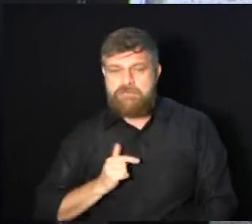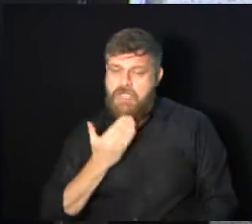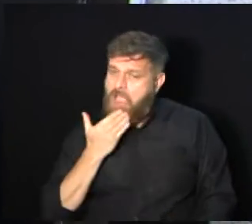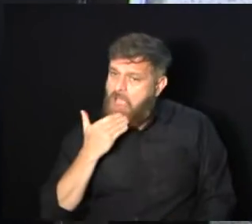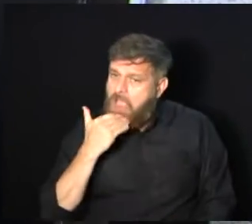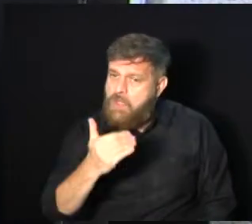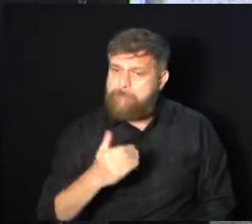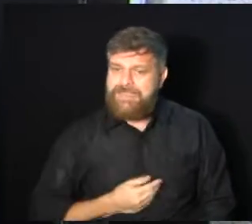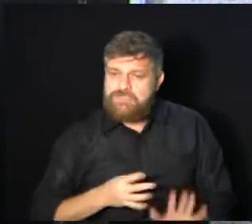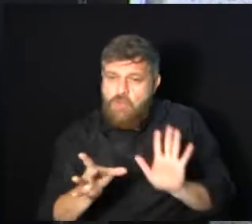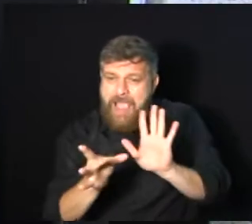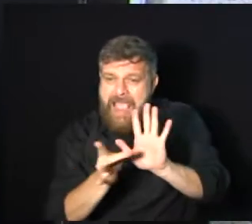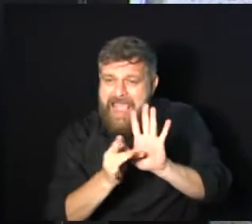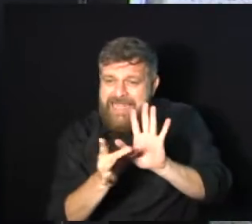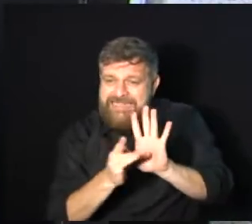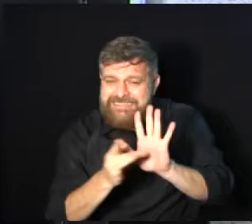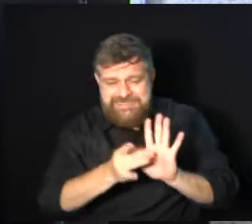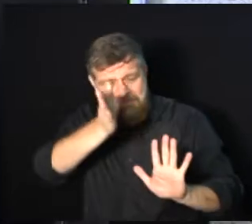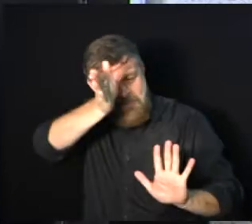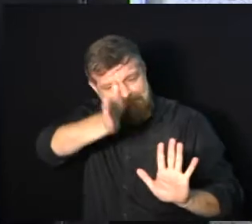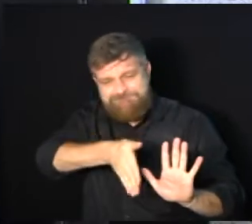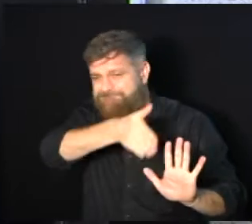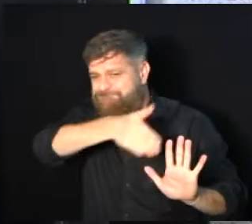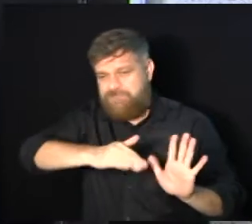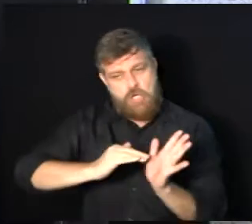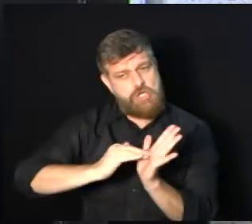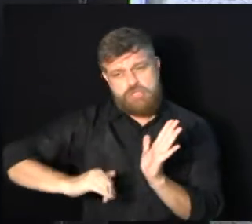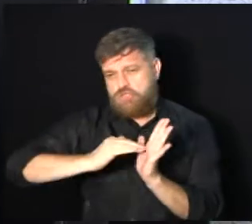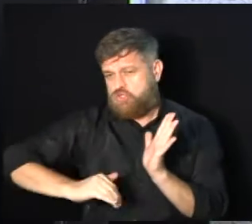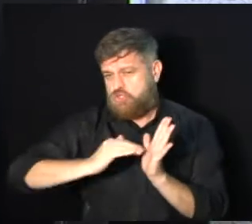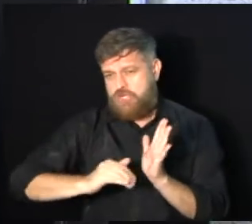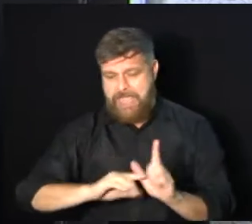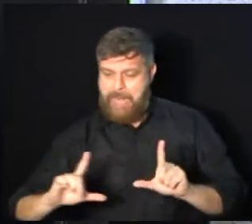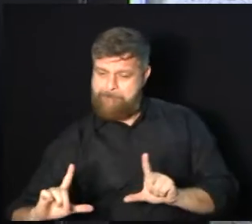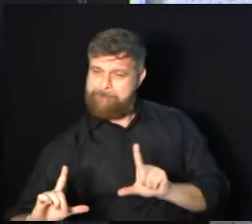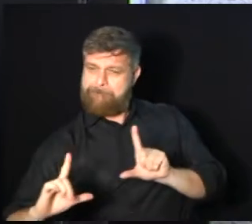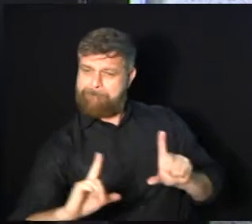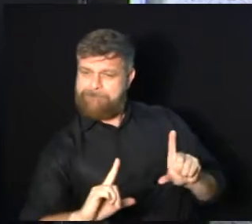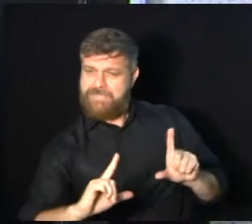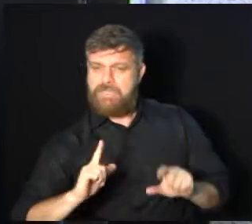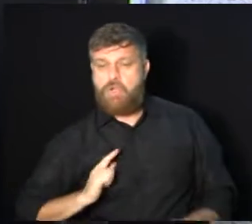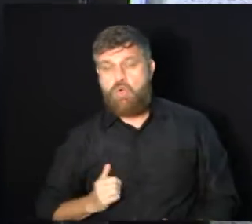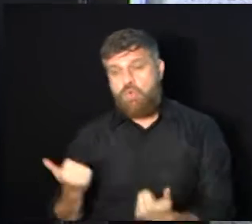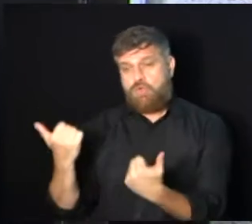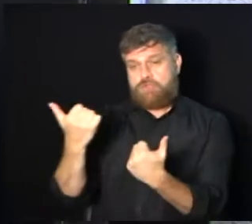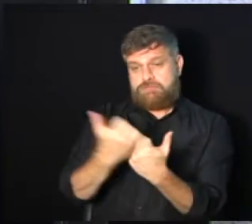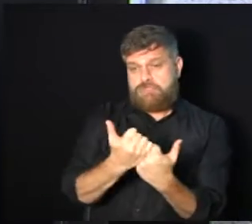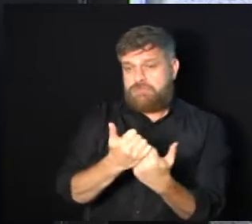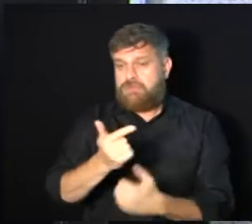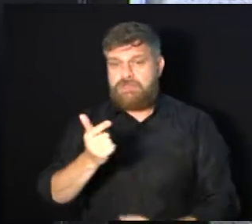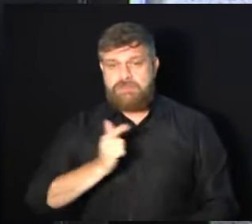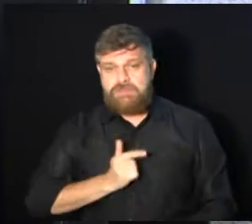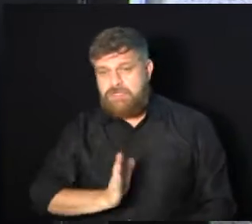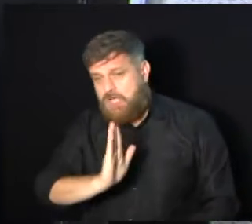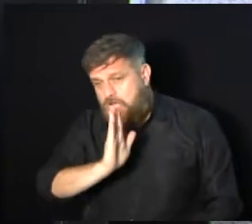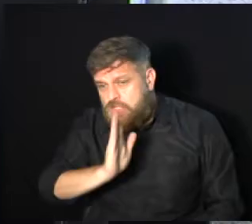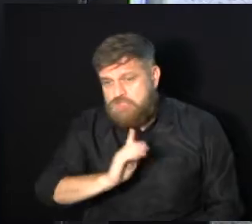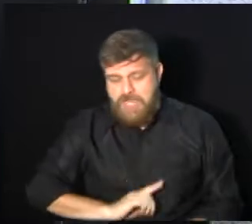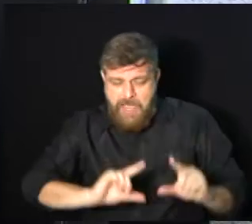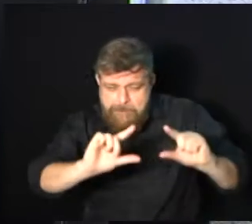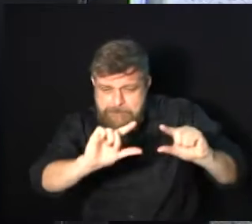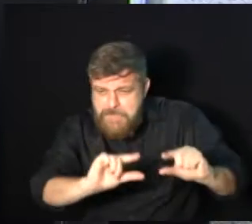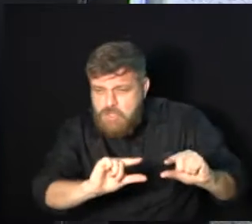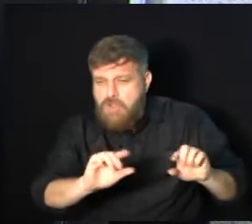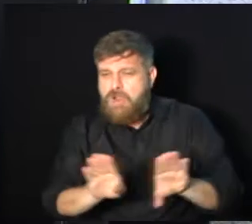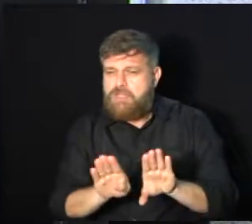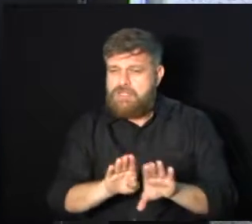extinção do adesivo do transporte por aplicativo, da plaquinha, ou então a substituição por algo menor, e